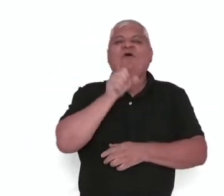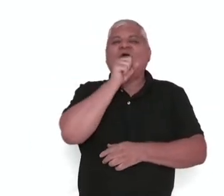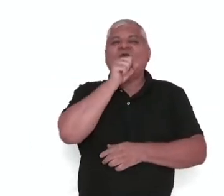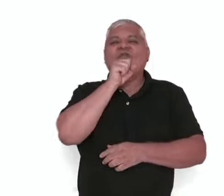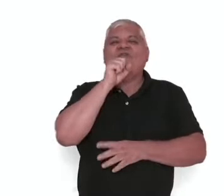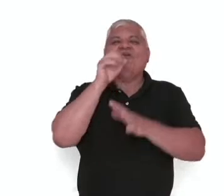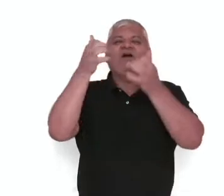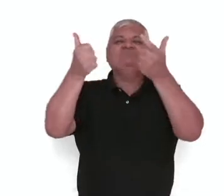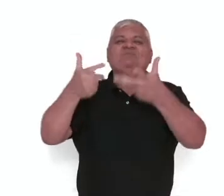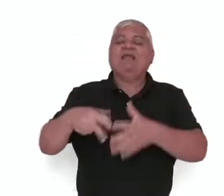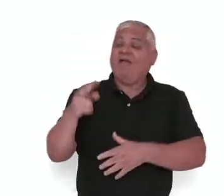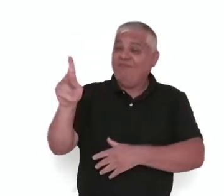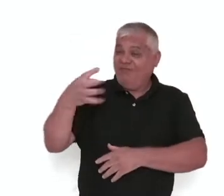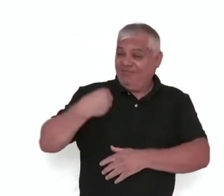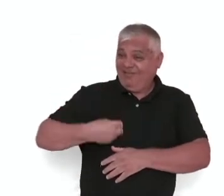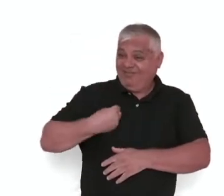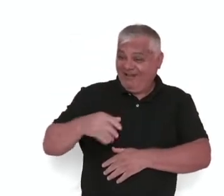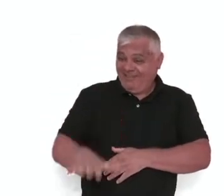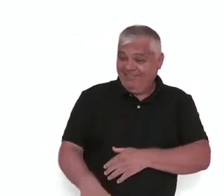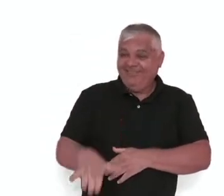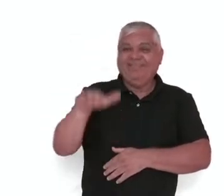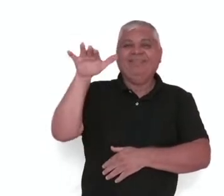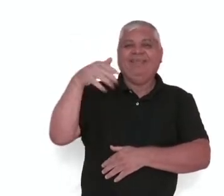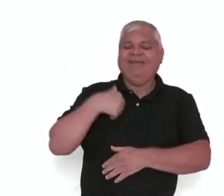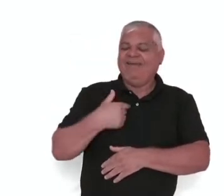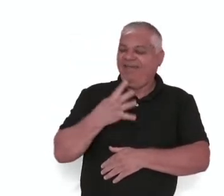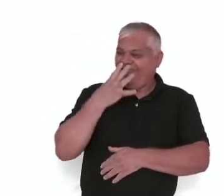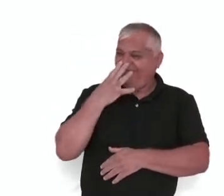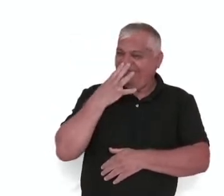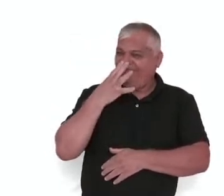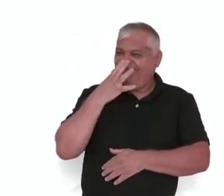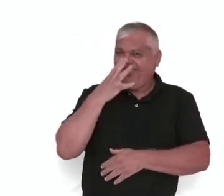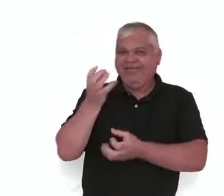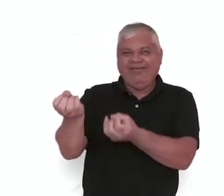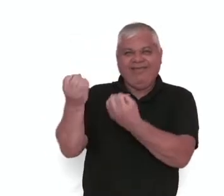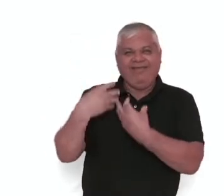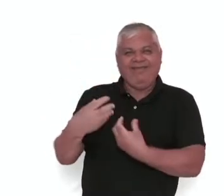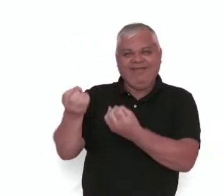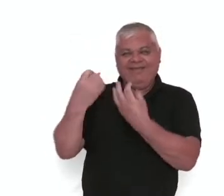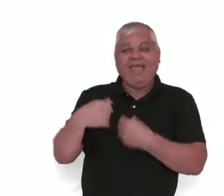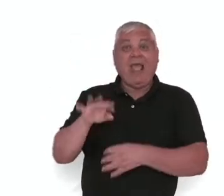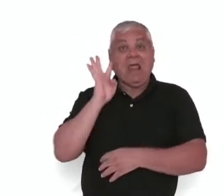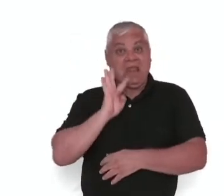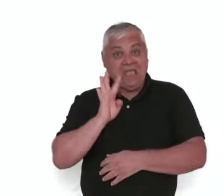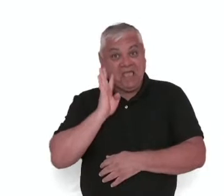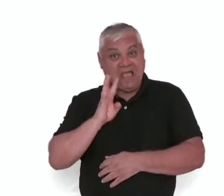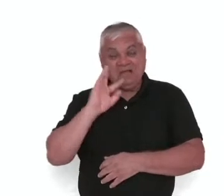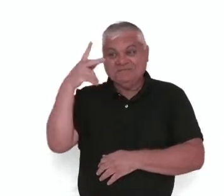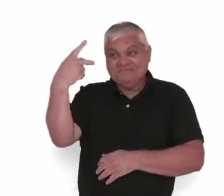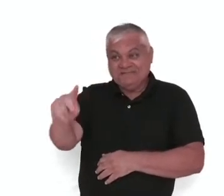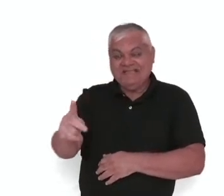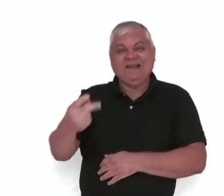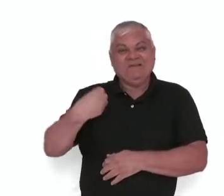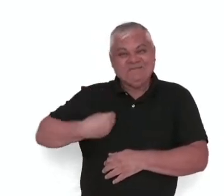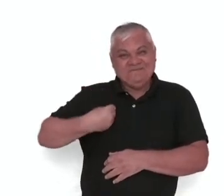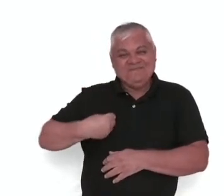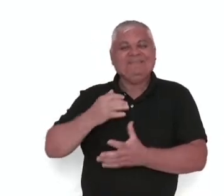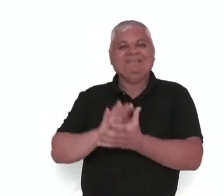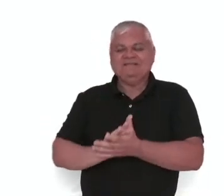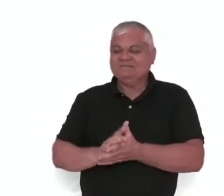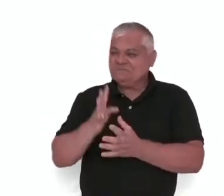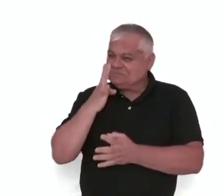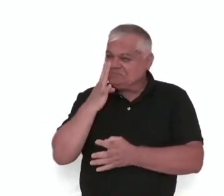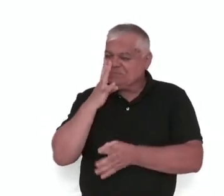sua infância, das brincadeiras que mais gostava. Falava coisas legais da sua época, como eram